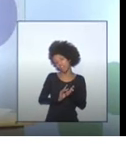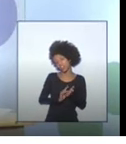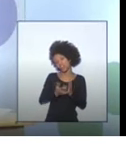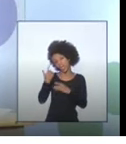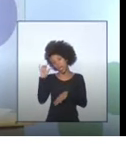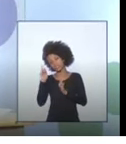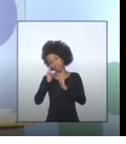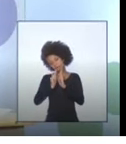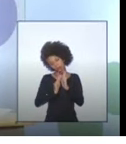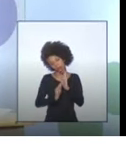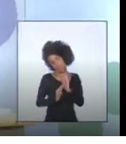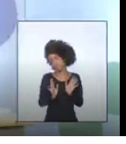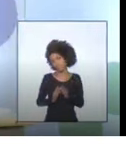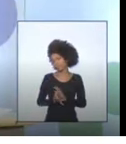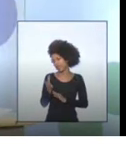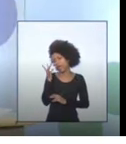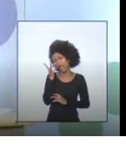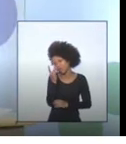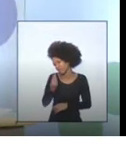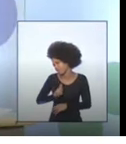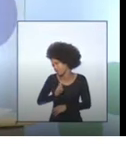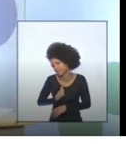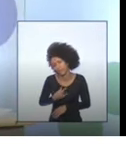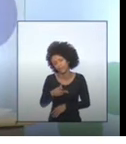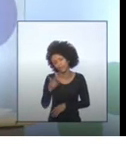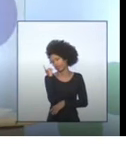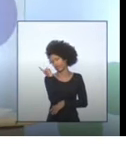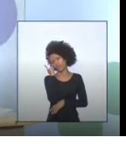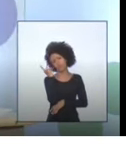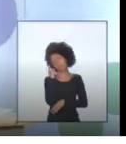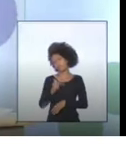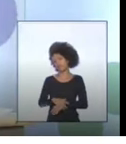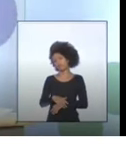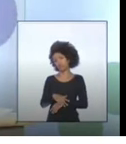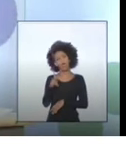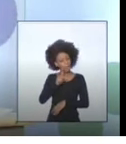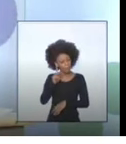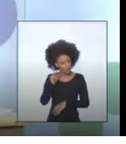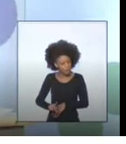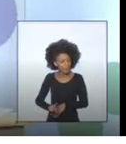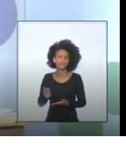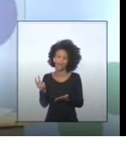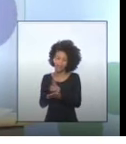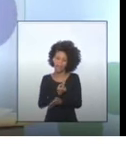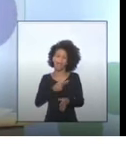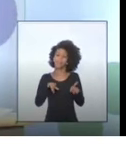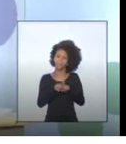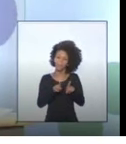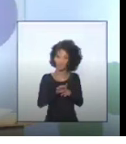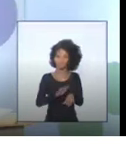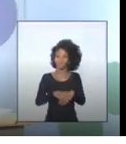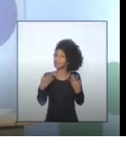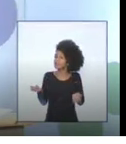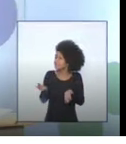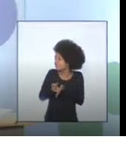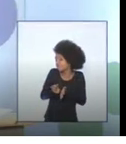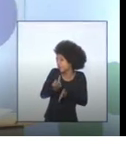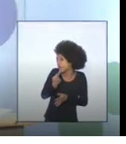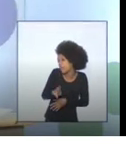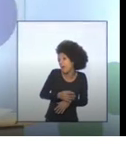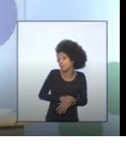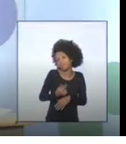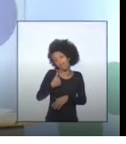vocês. Mas é assim mesmo, ao vivo funciona assim, né? Como nós estamos ao vivo, o professor também comete erros aqui. E como eu sempre falo, o erro faz parte